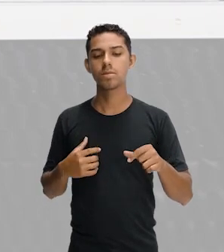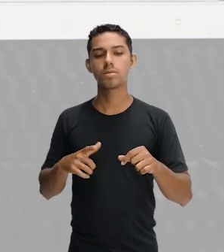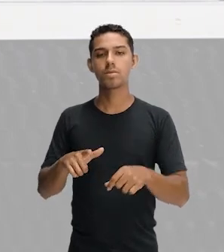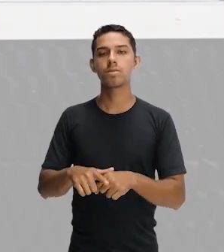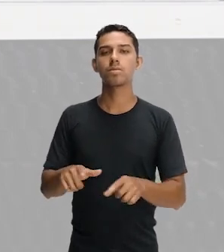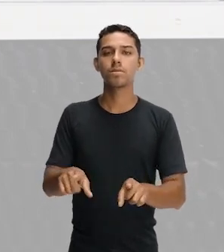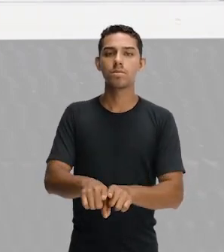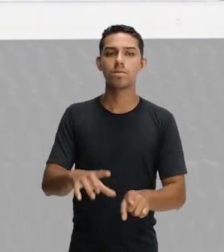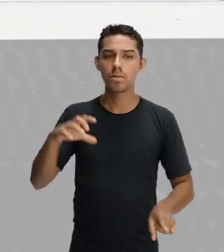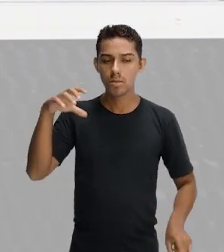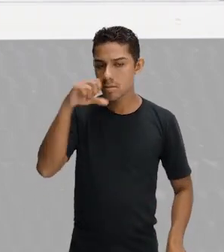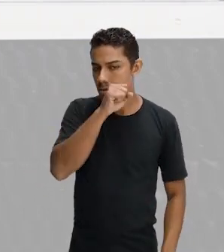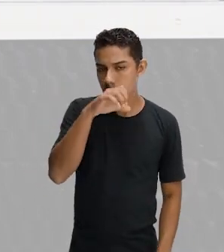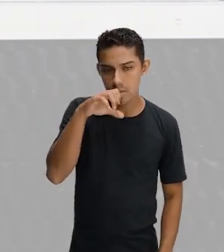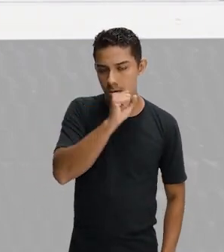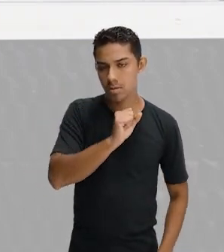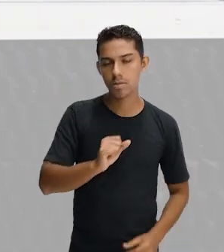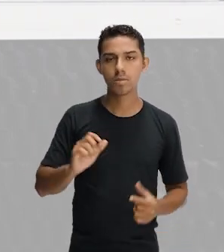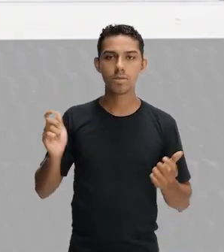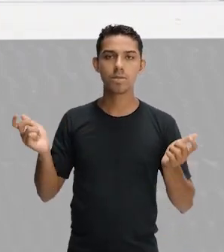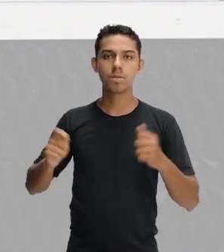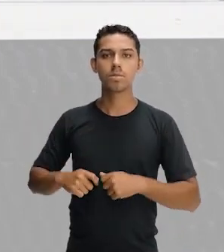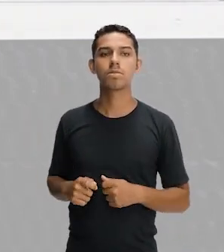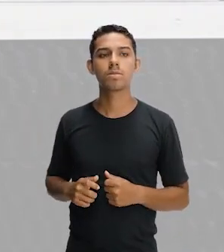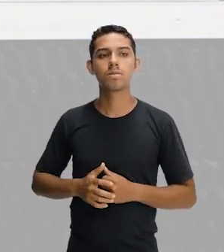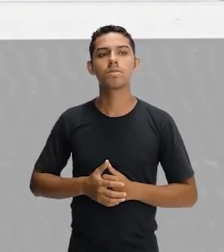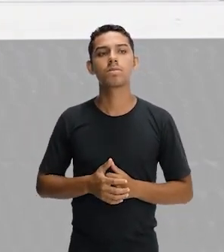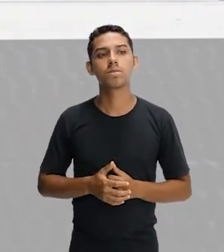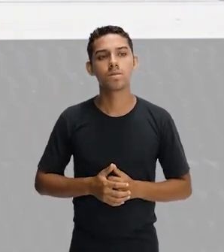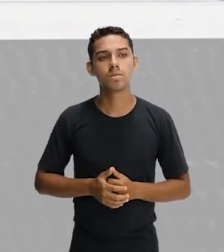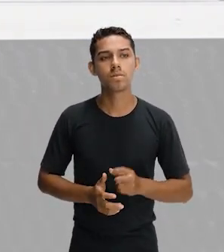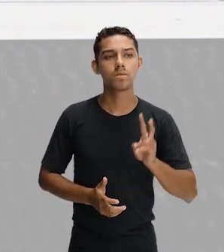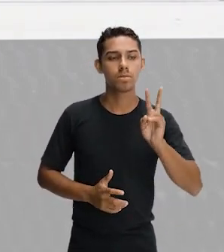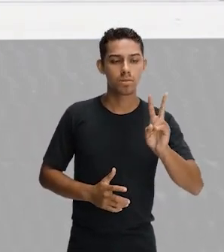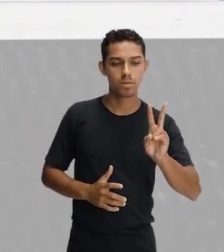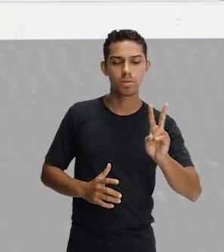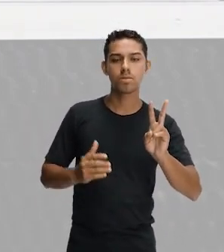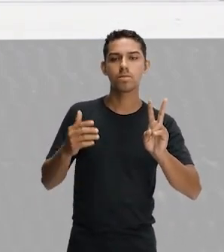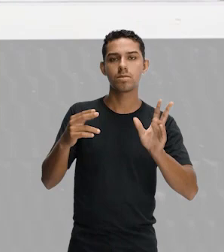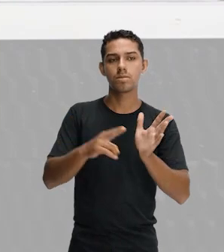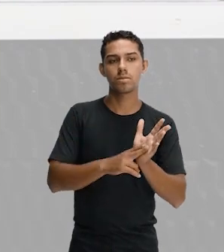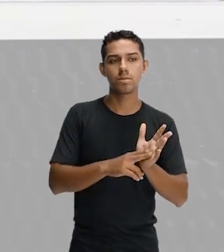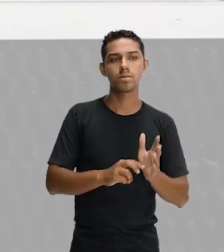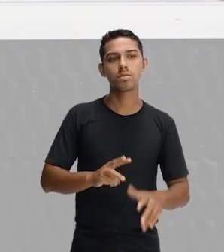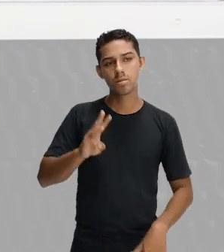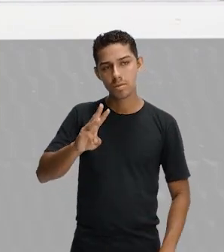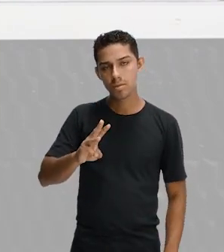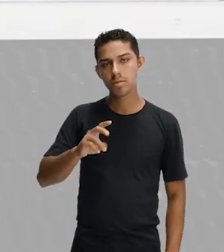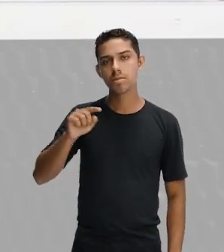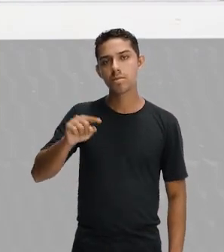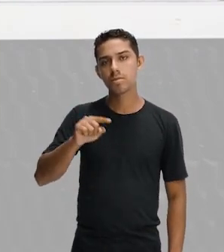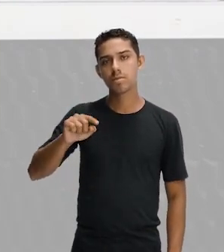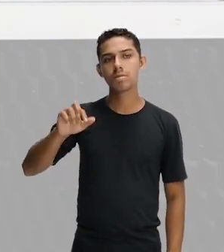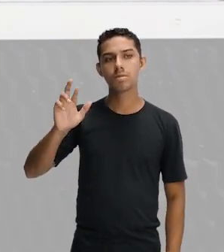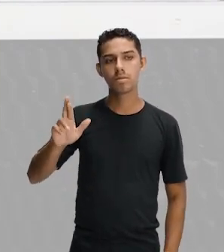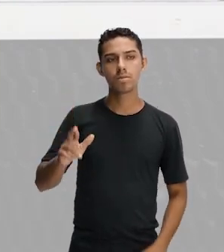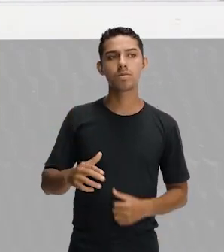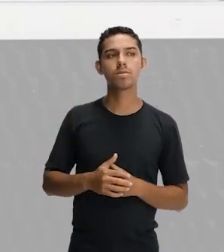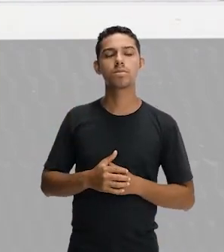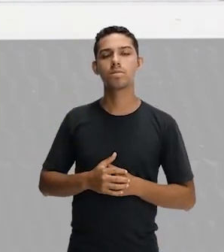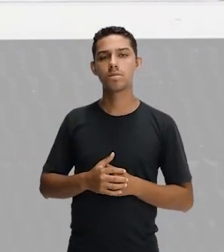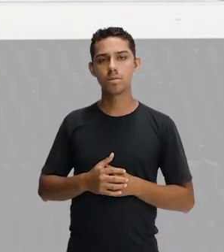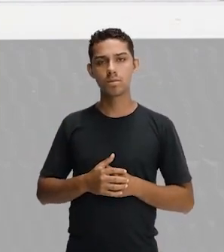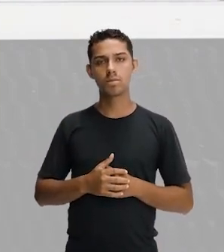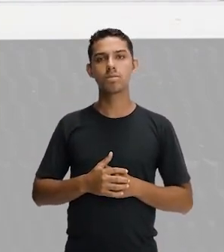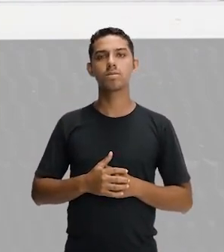aceleração. Espaço linear é espaço angular vezes o raio. Velocidade linear é velocidade